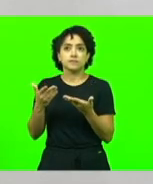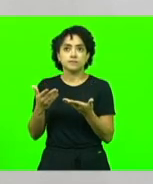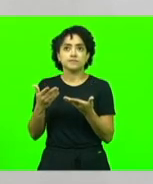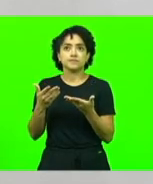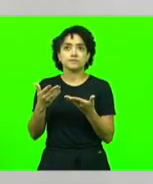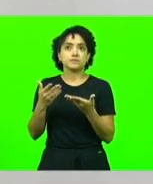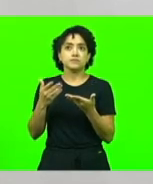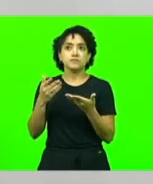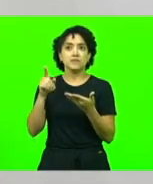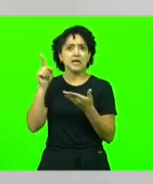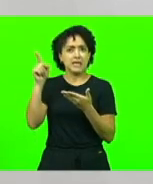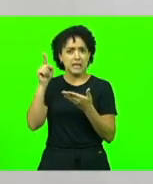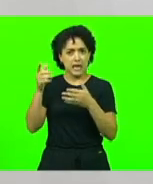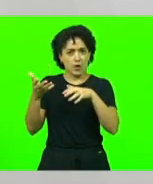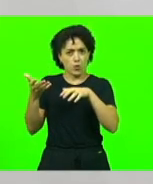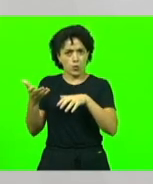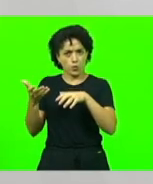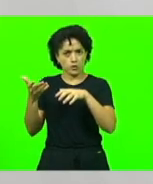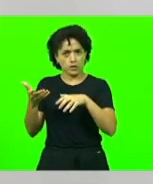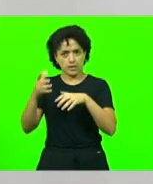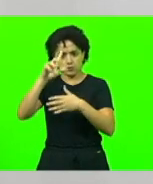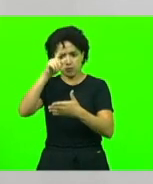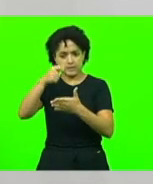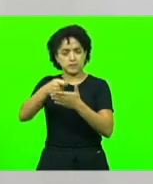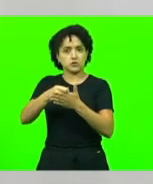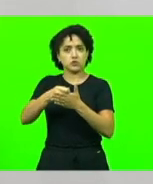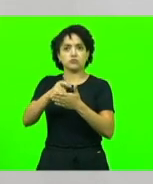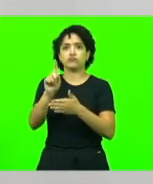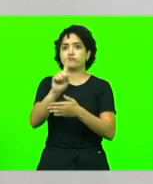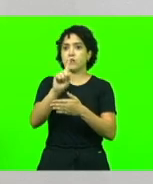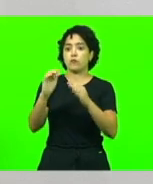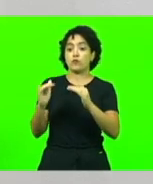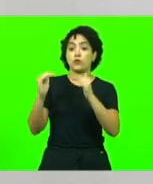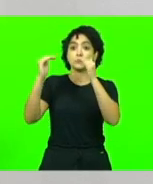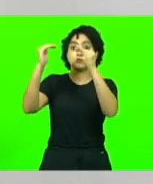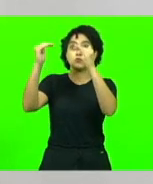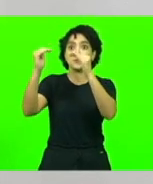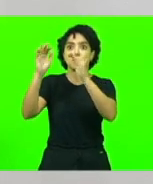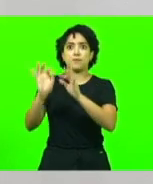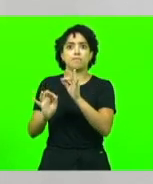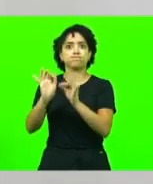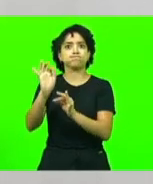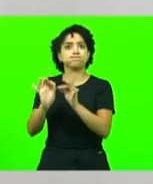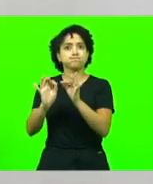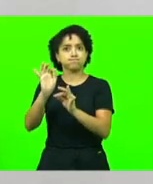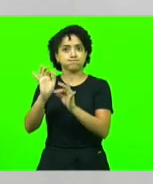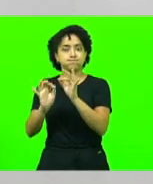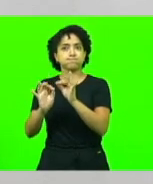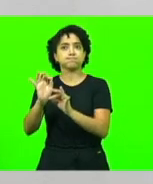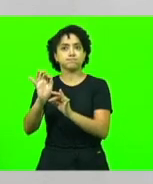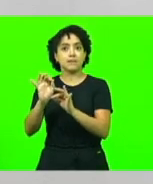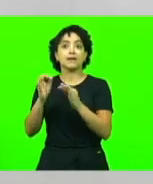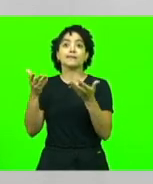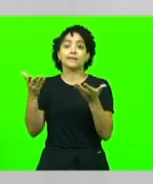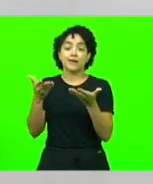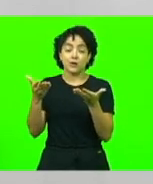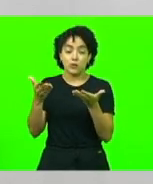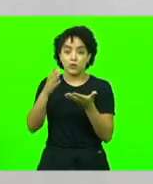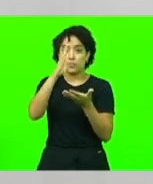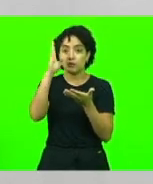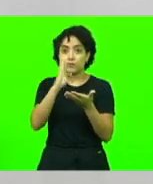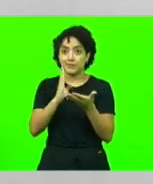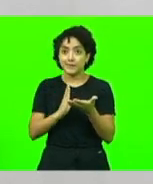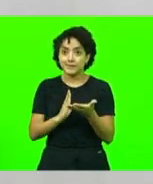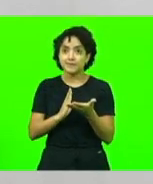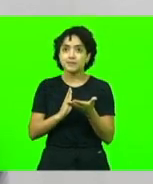o Congresso que resolveu. Foi a Suprema Corte. A Suprema Corte, que agora aqui no Brasil,